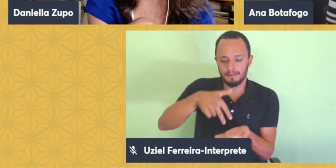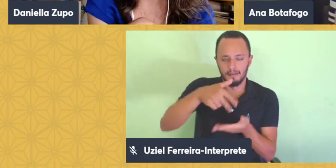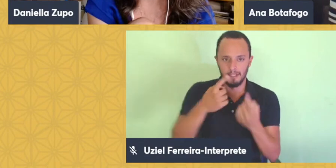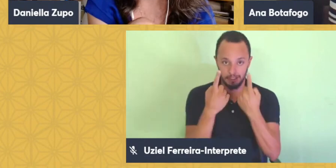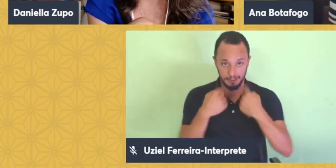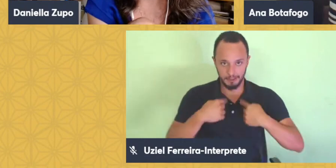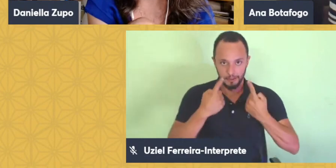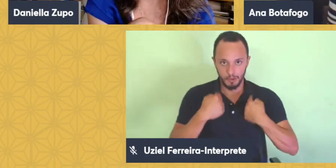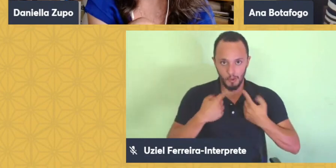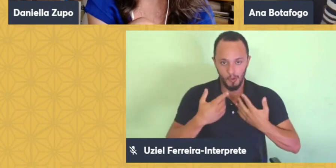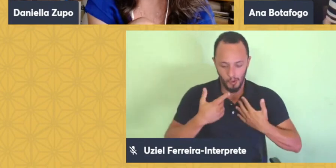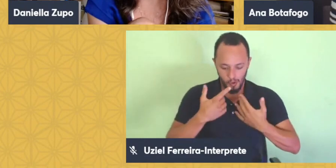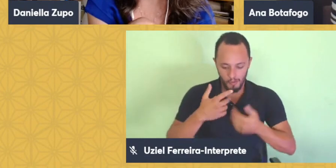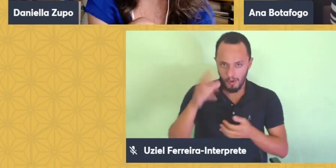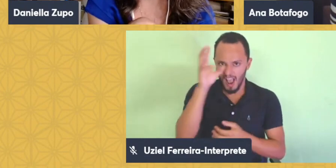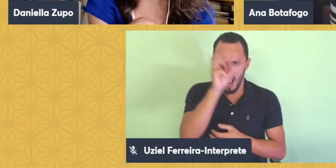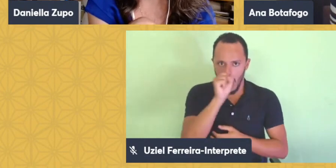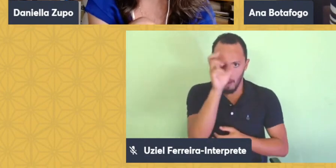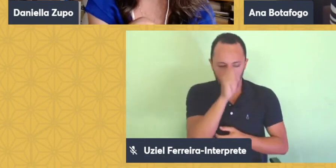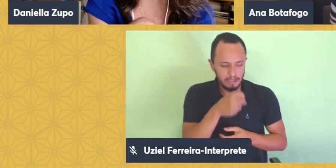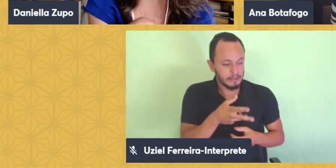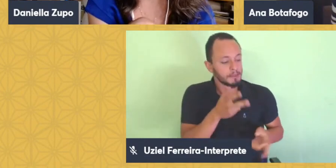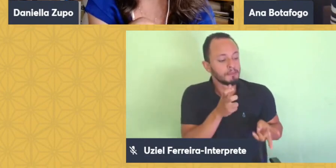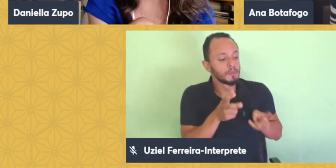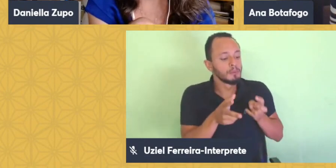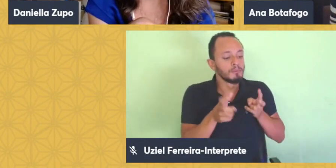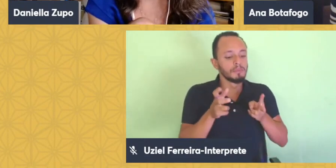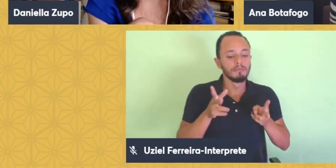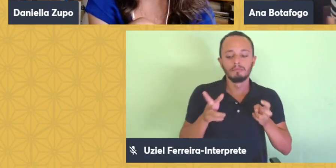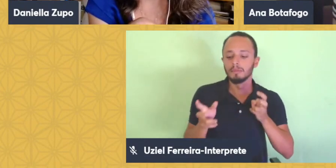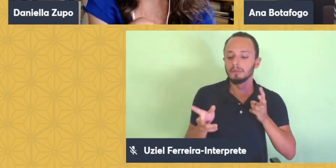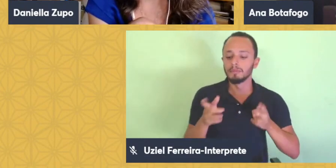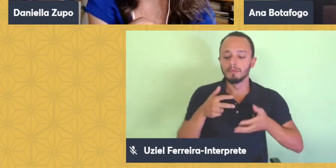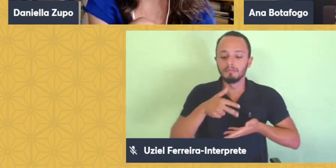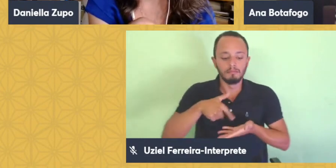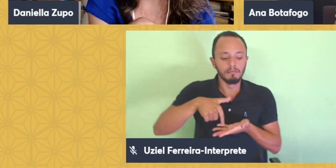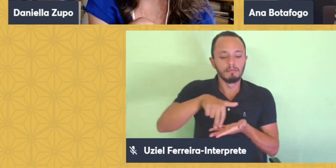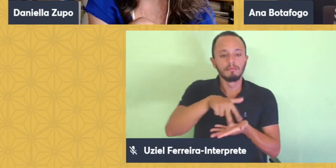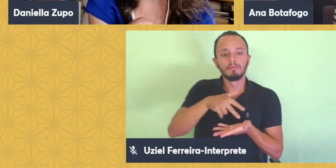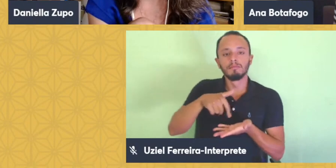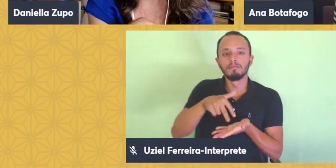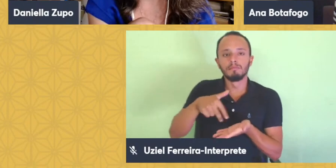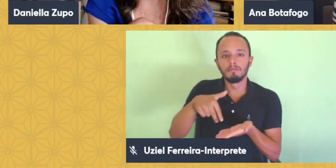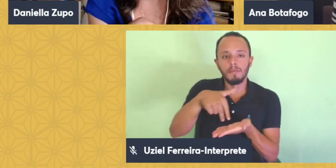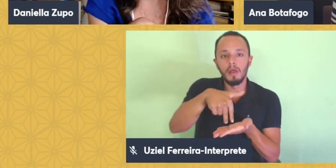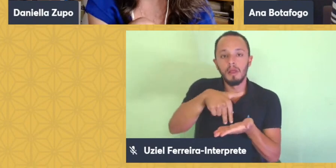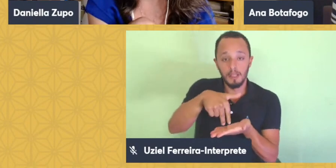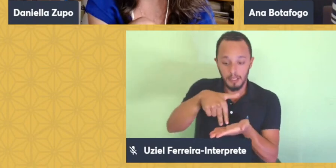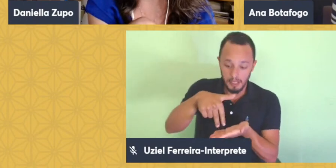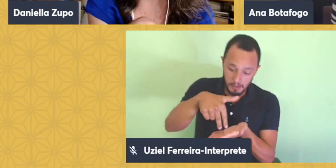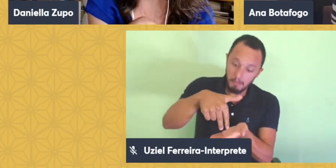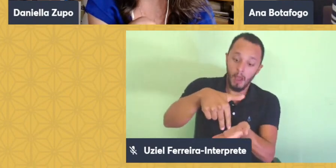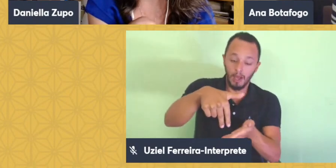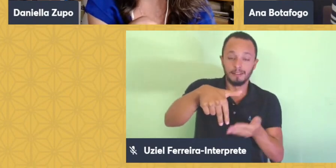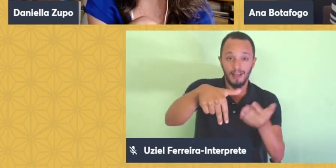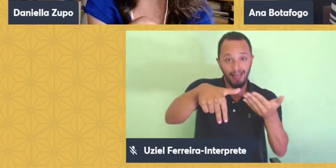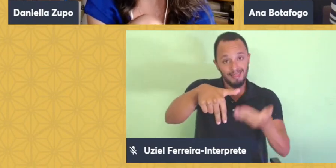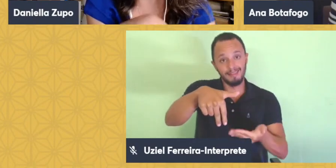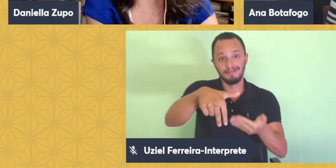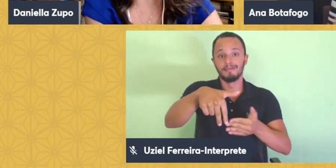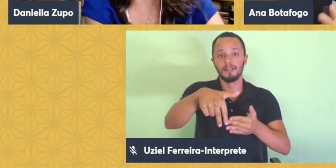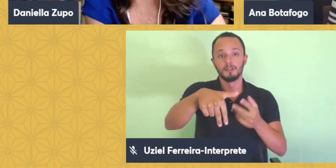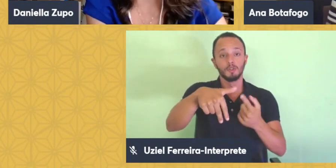corpo que eu fui aprendendo a me manifestar através dele eu acho que no começo a gente é